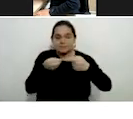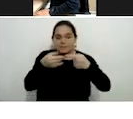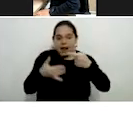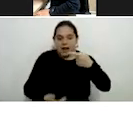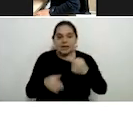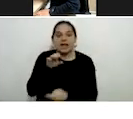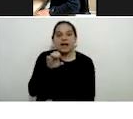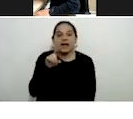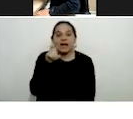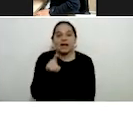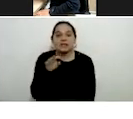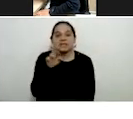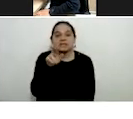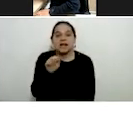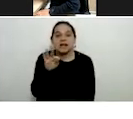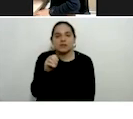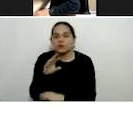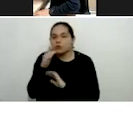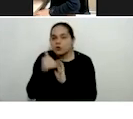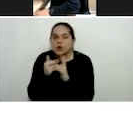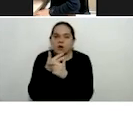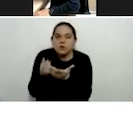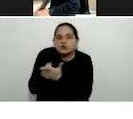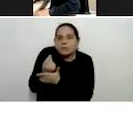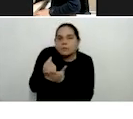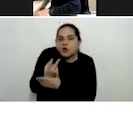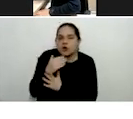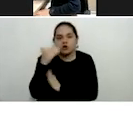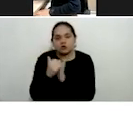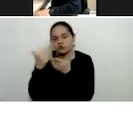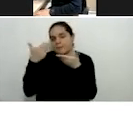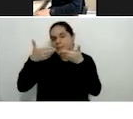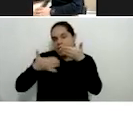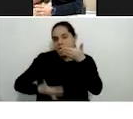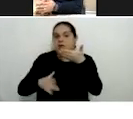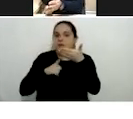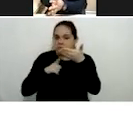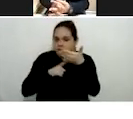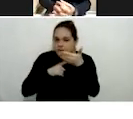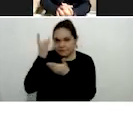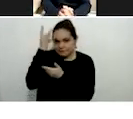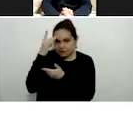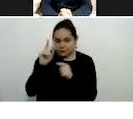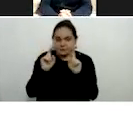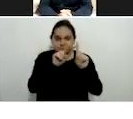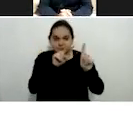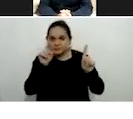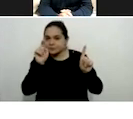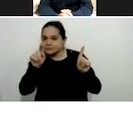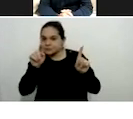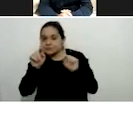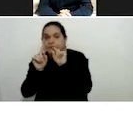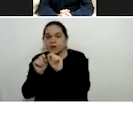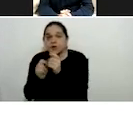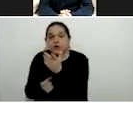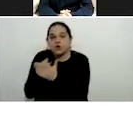dentro das funcionalidades do cartão. Nós vamos ter aqui também o botão de adquirir